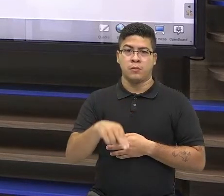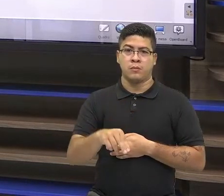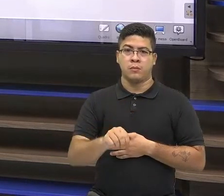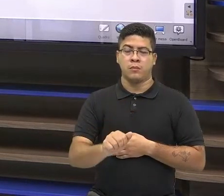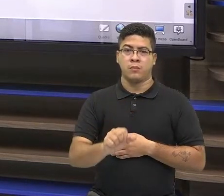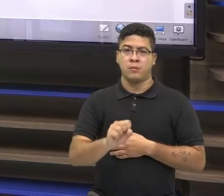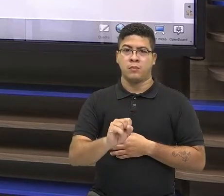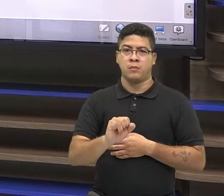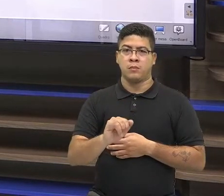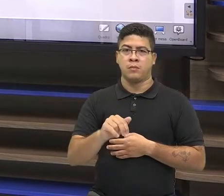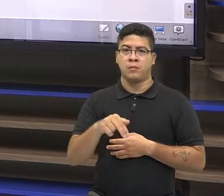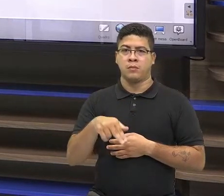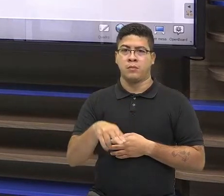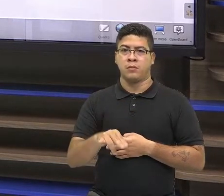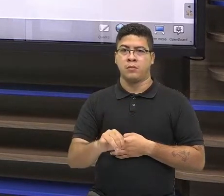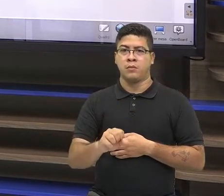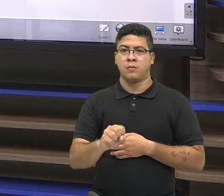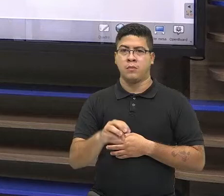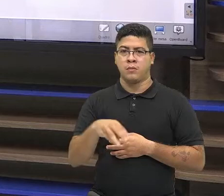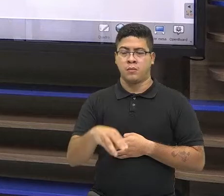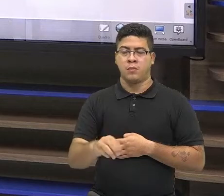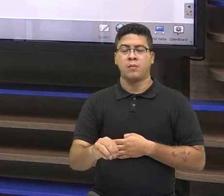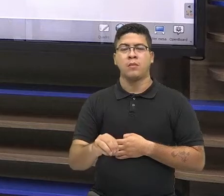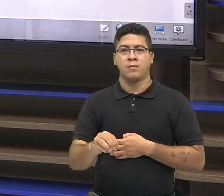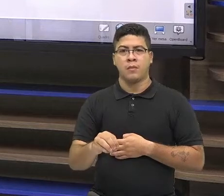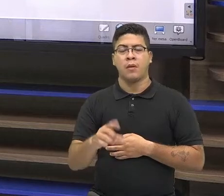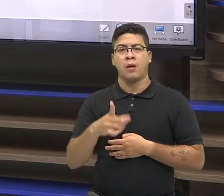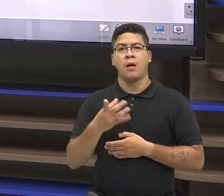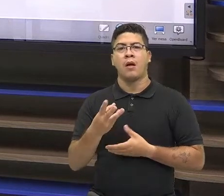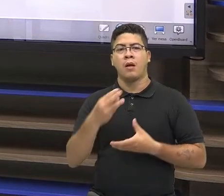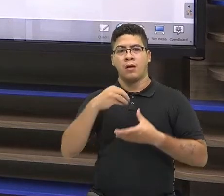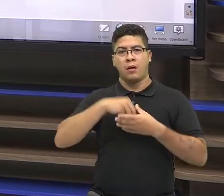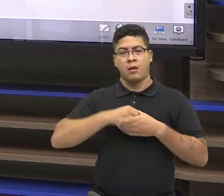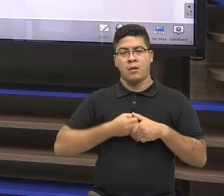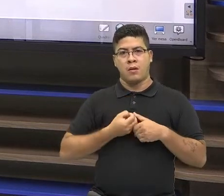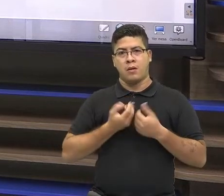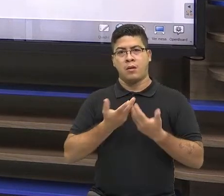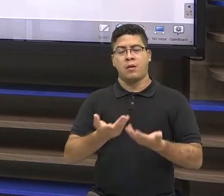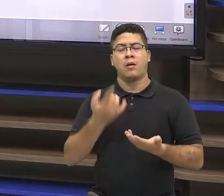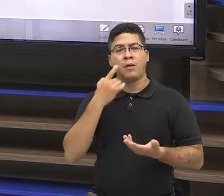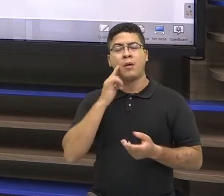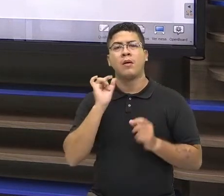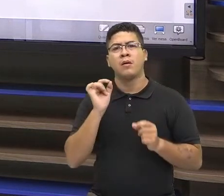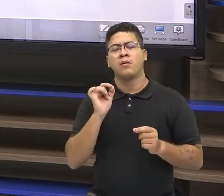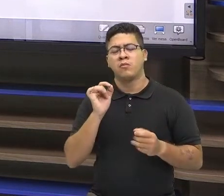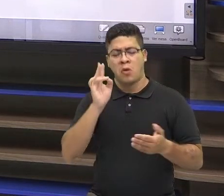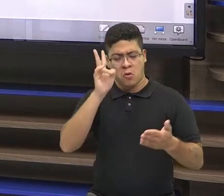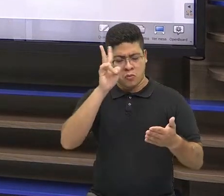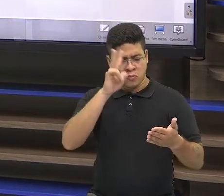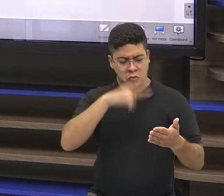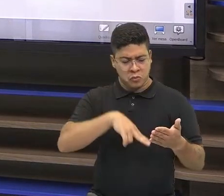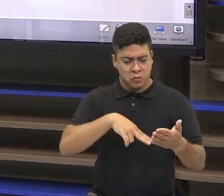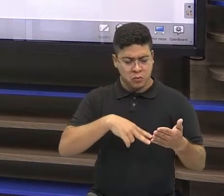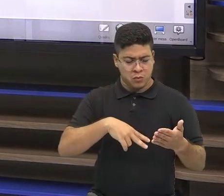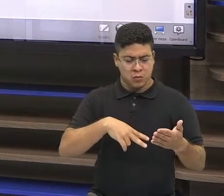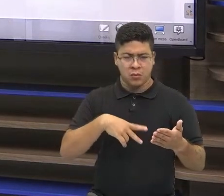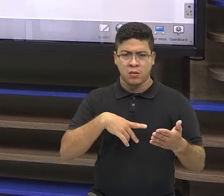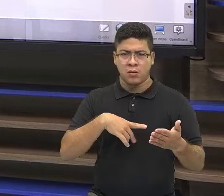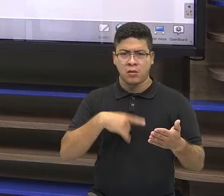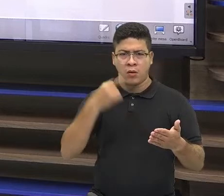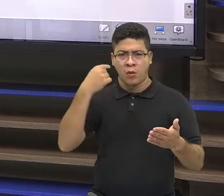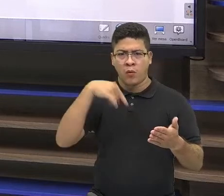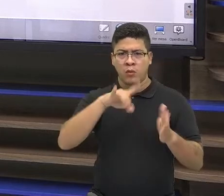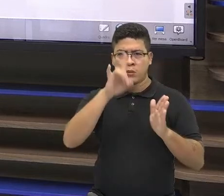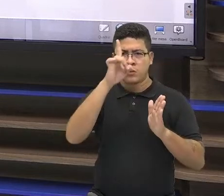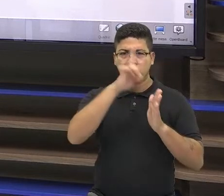Como assim? Eu vou ler um poema e vou ter que ir toda hora ao dicionário para saber